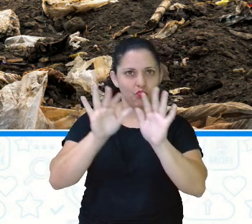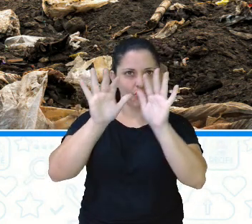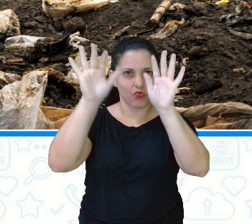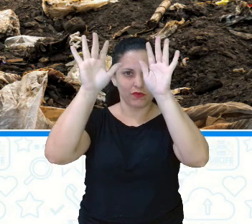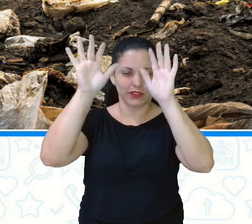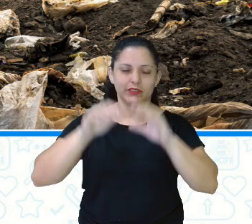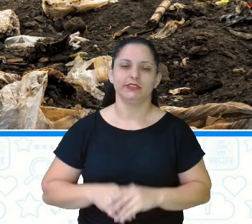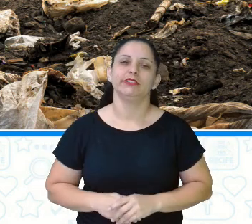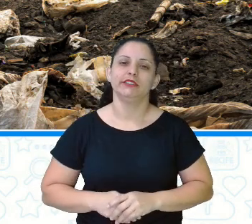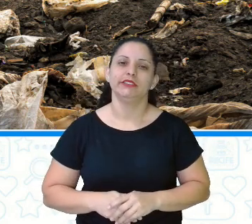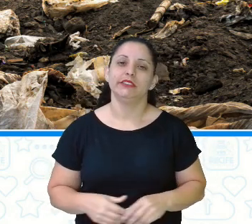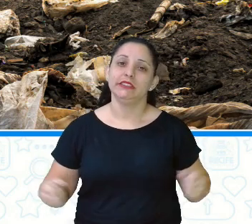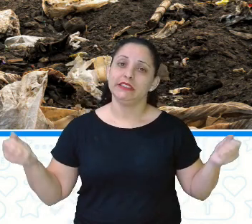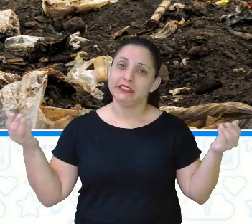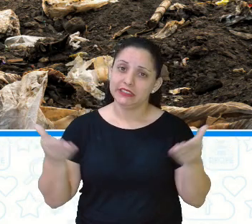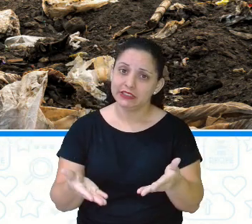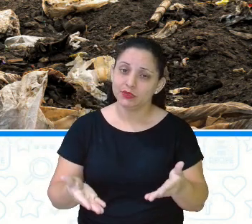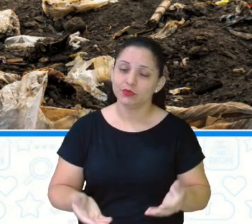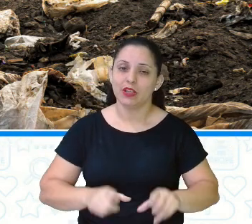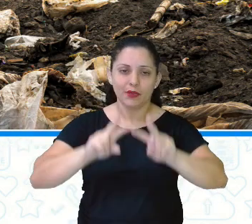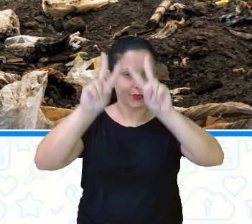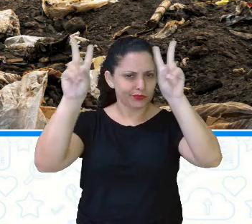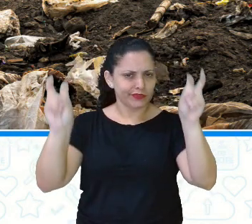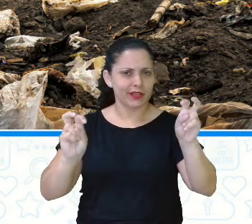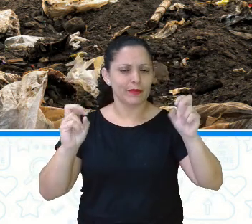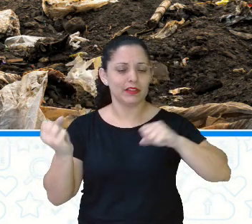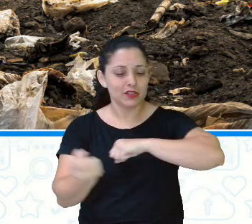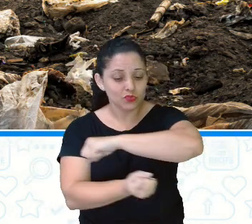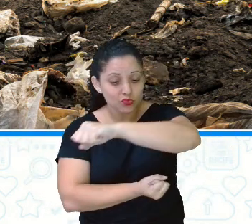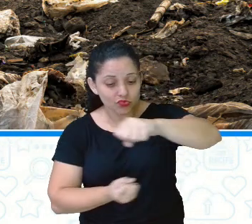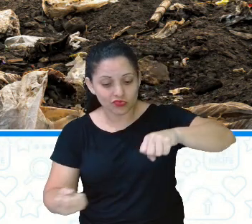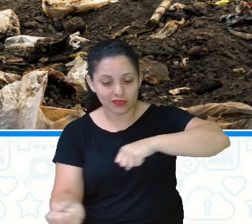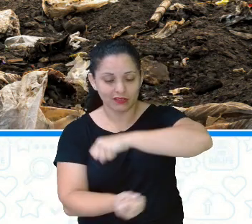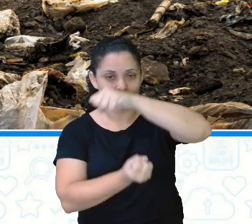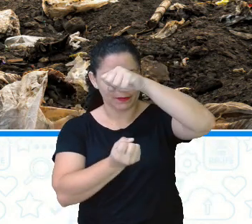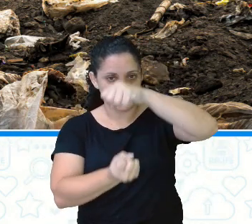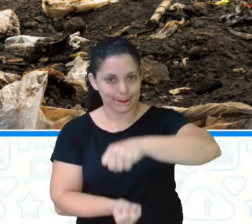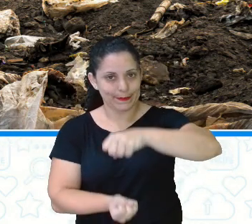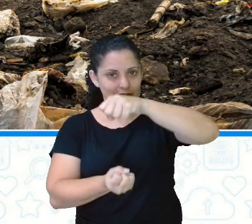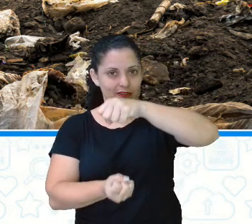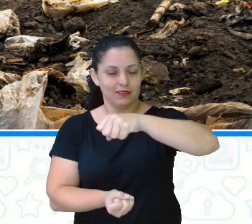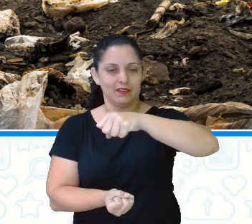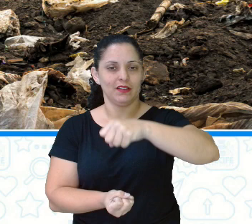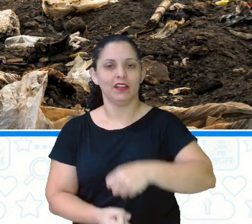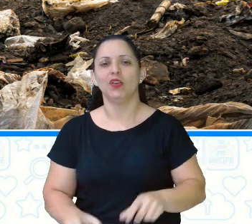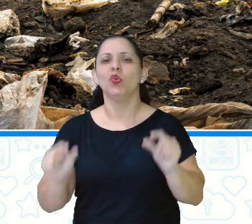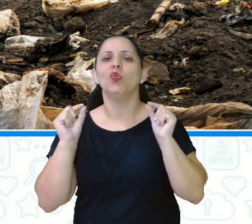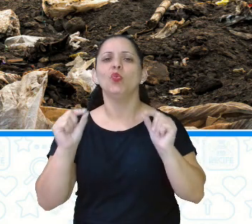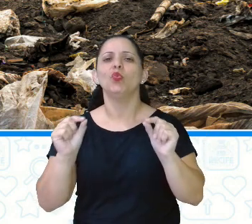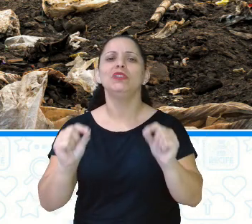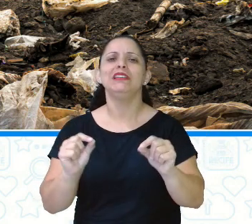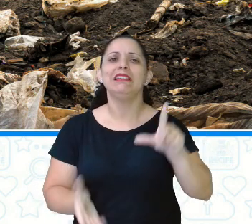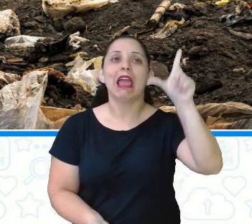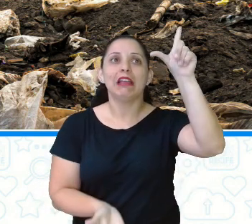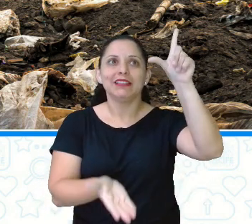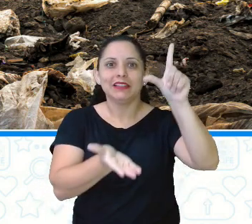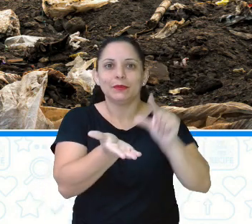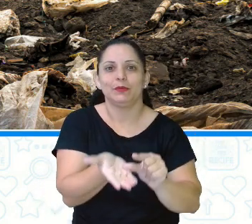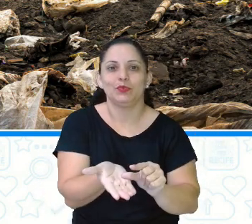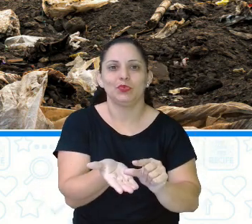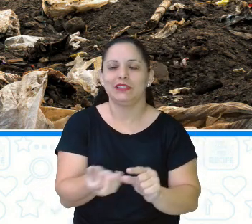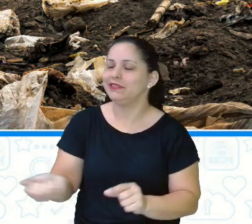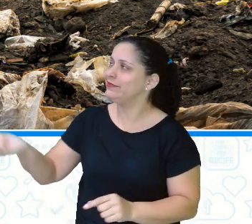E aí, quando a gente fala em sustentabilidade, é pensar justamente como é que a gente pode fazer para diminuir isso aí,